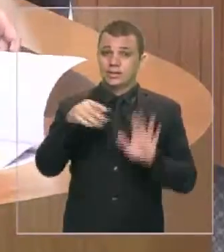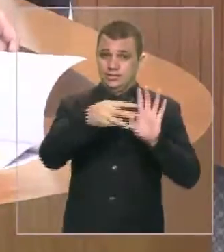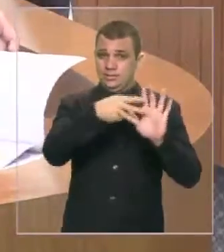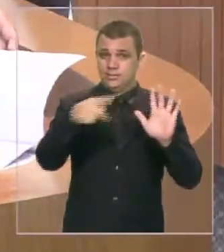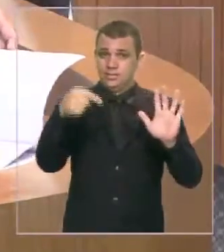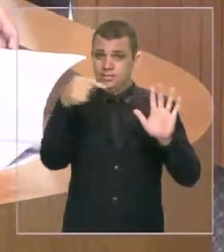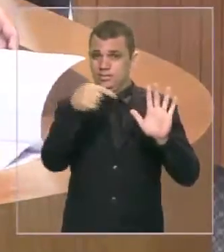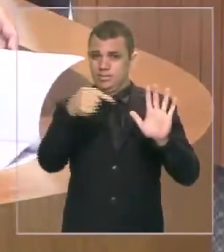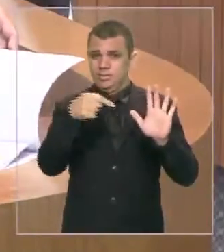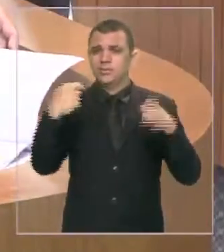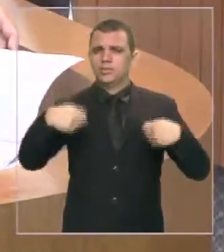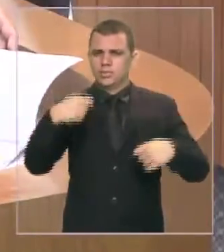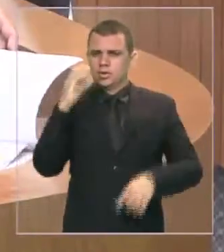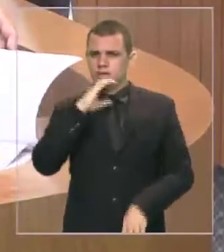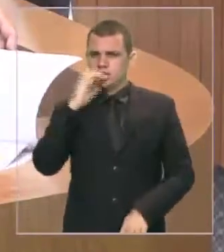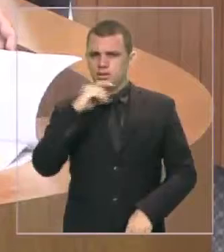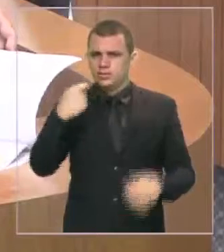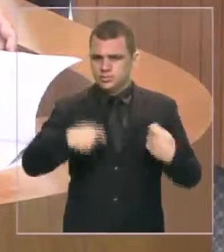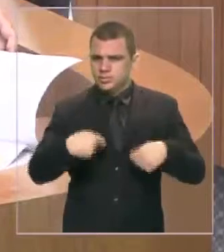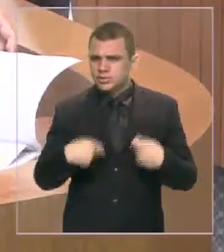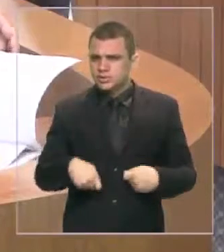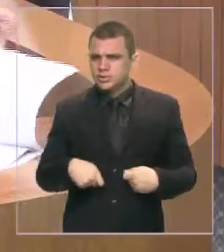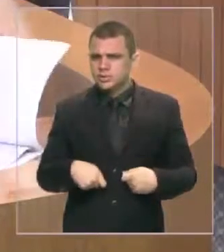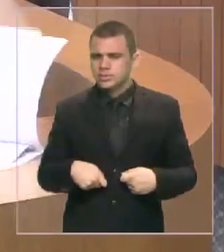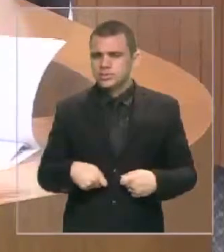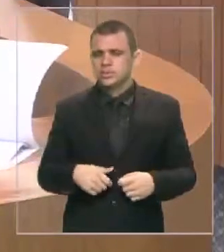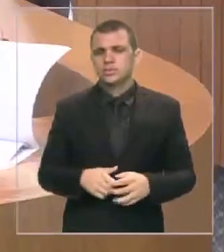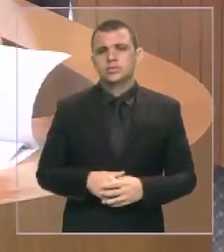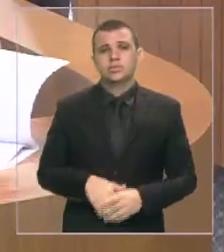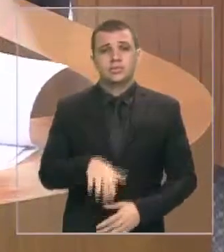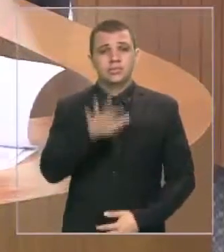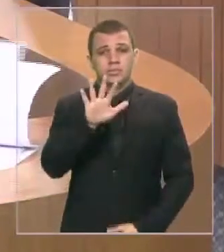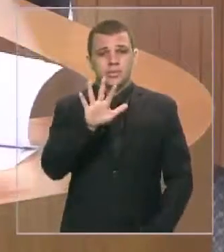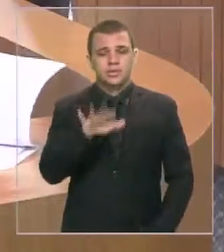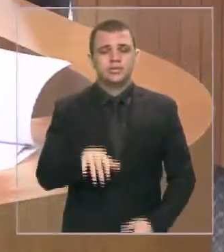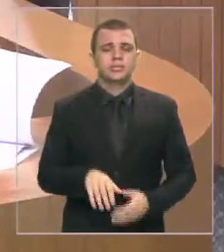E aqui eu vejo... Aqui